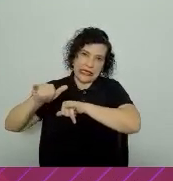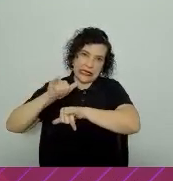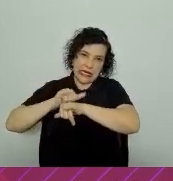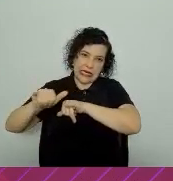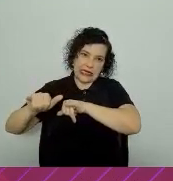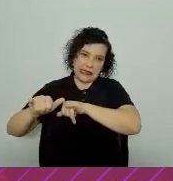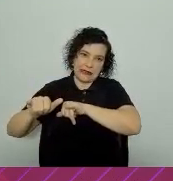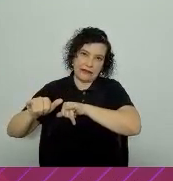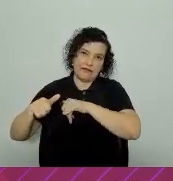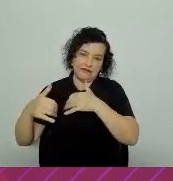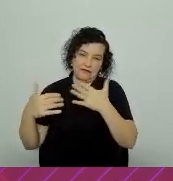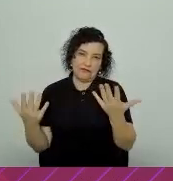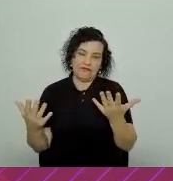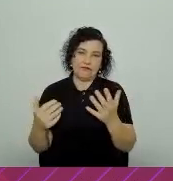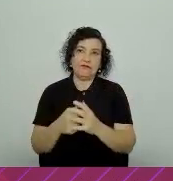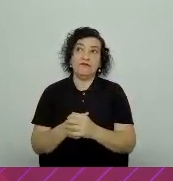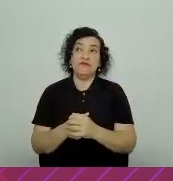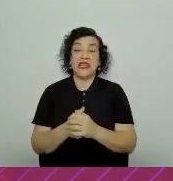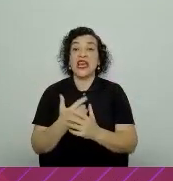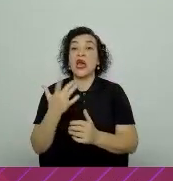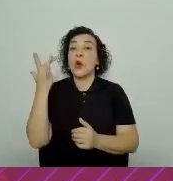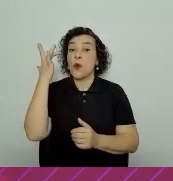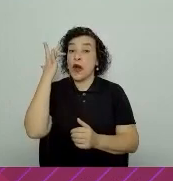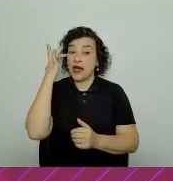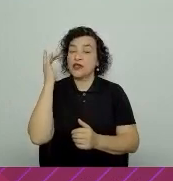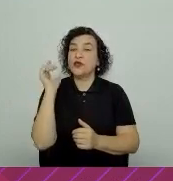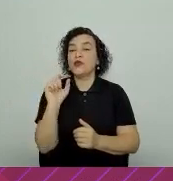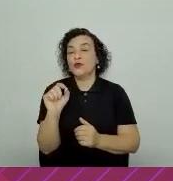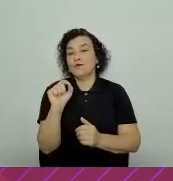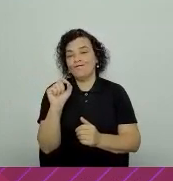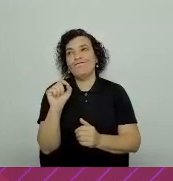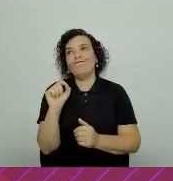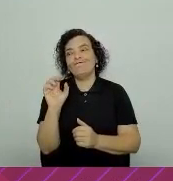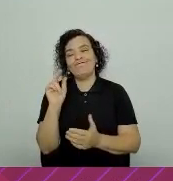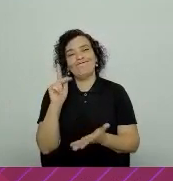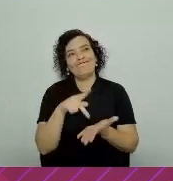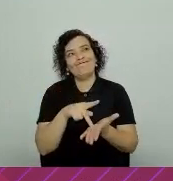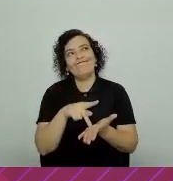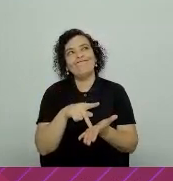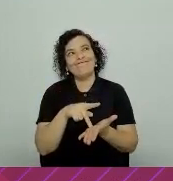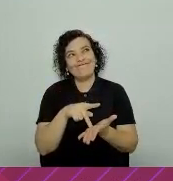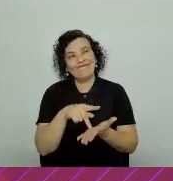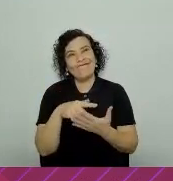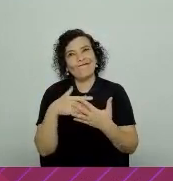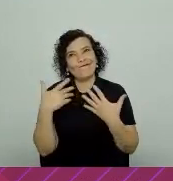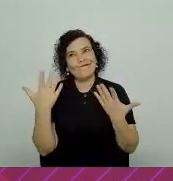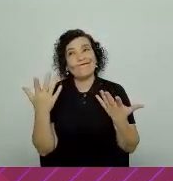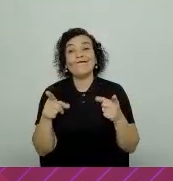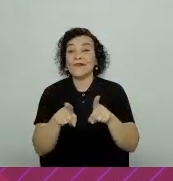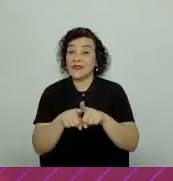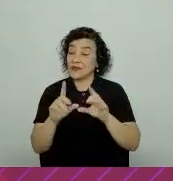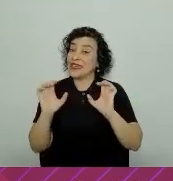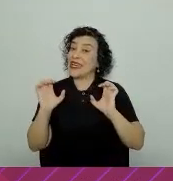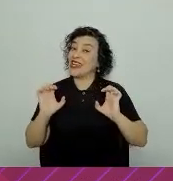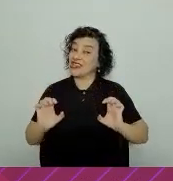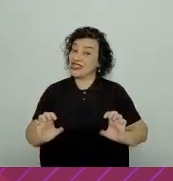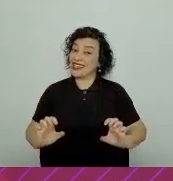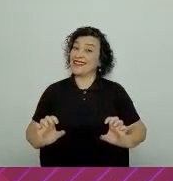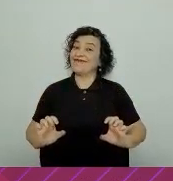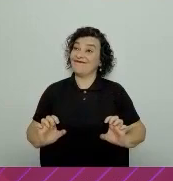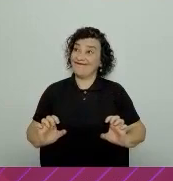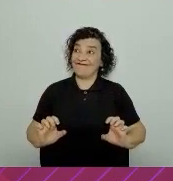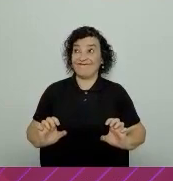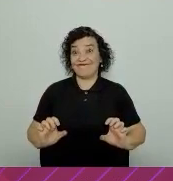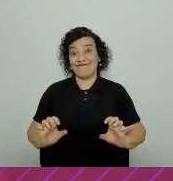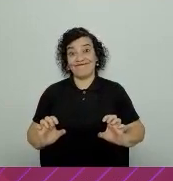fazendo isso né então acho que bate muito com essa parte também ética da gente ver assim será que